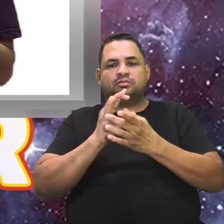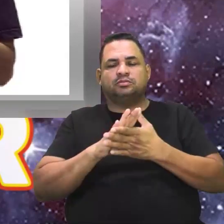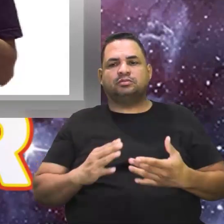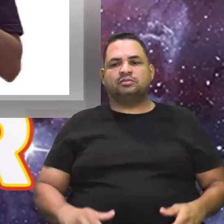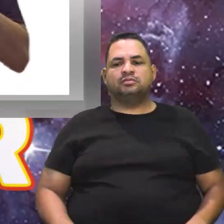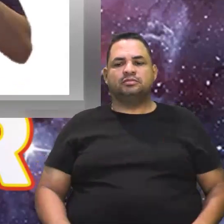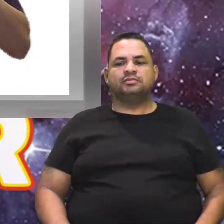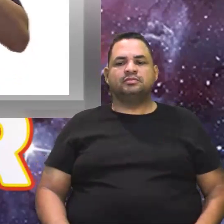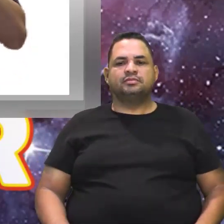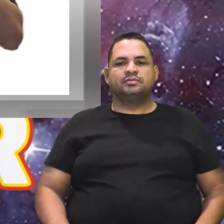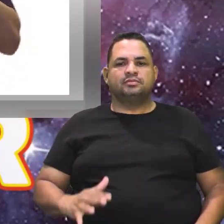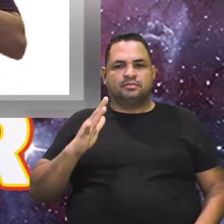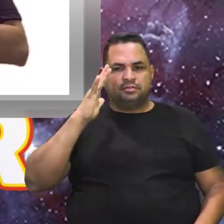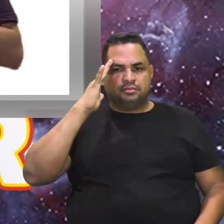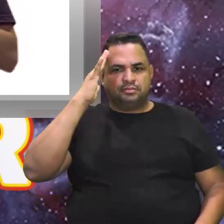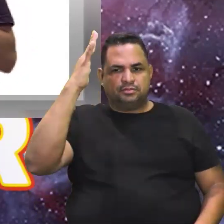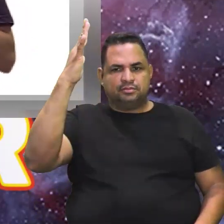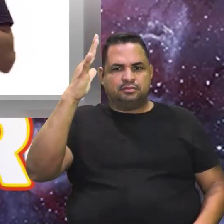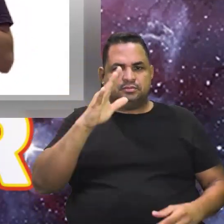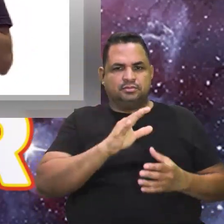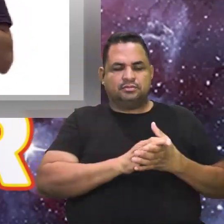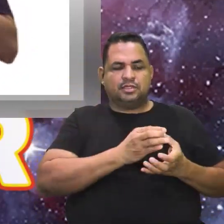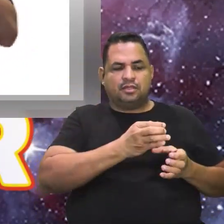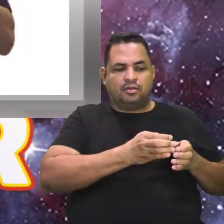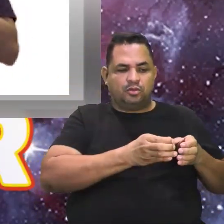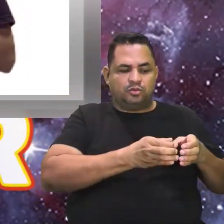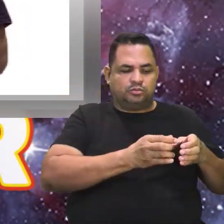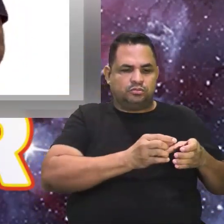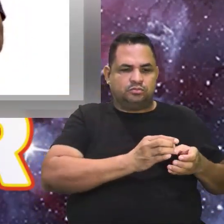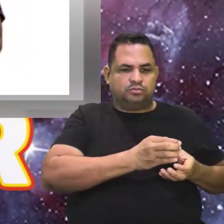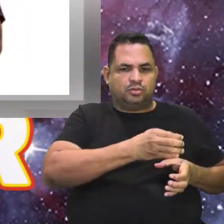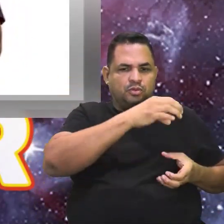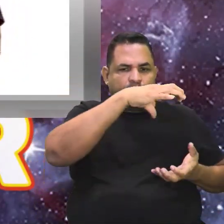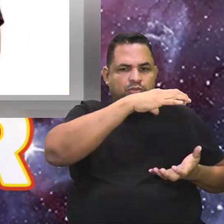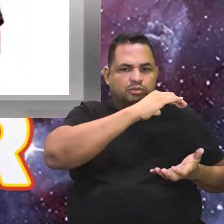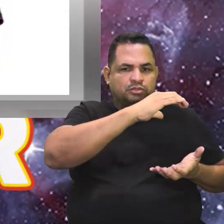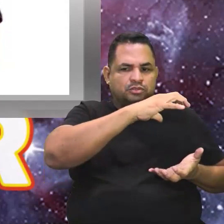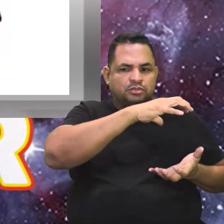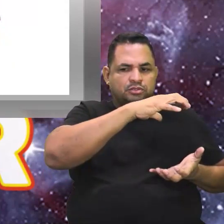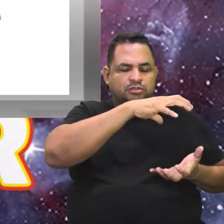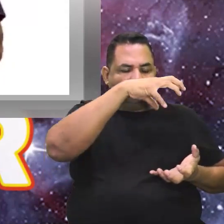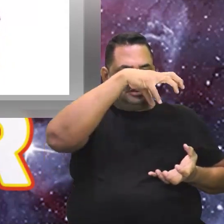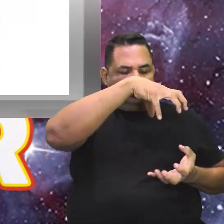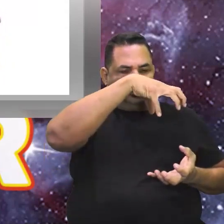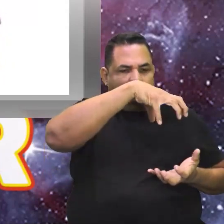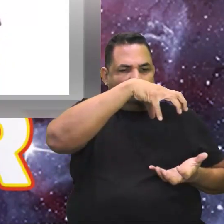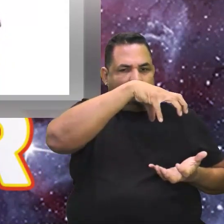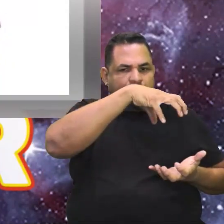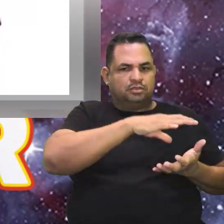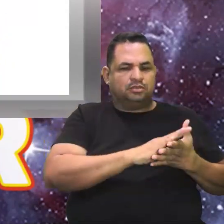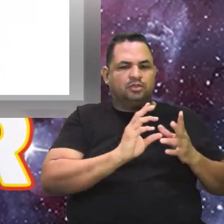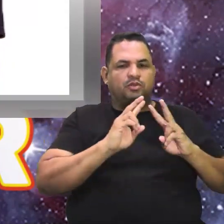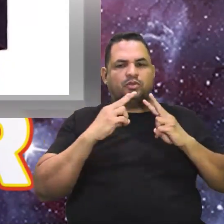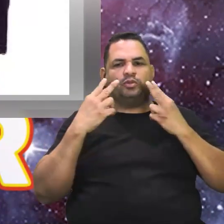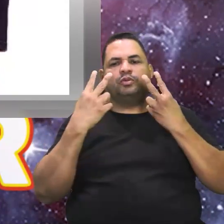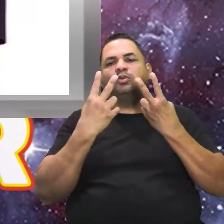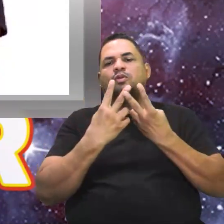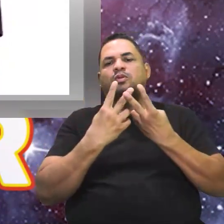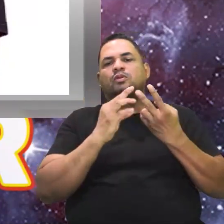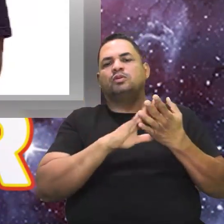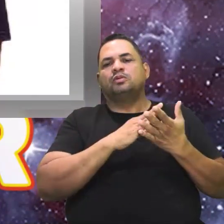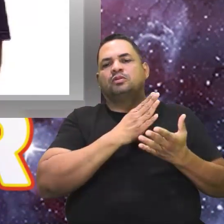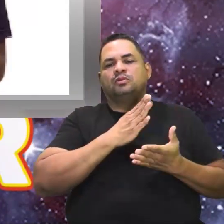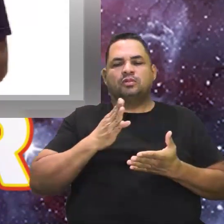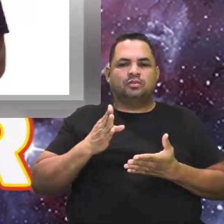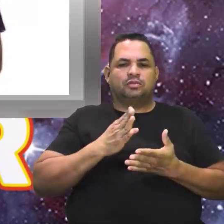maneira de resolver. Você imagina dois cilindros, né, um maior e um menor. O volume da xícara vai estar entre o volume